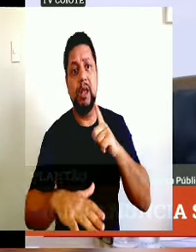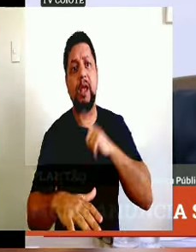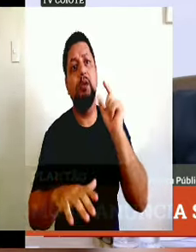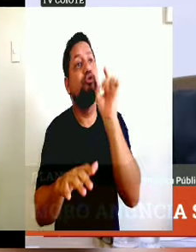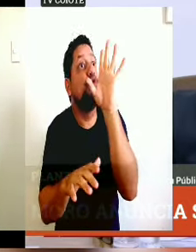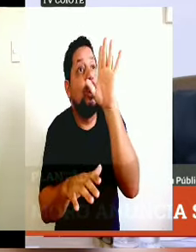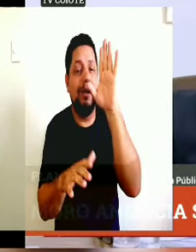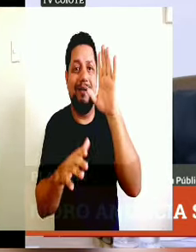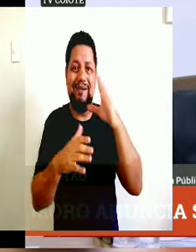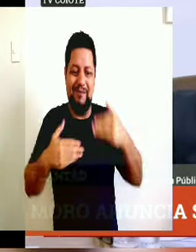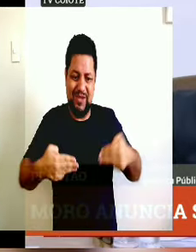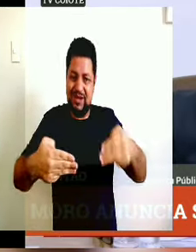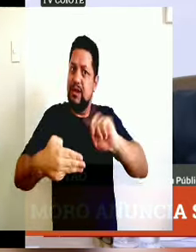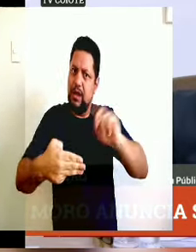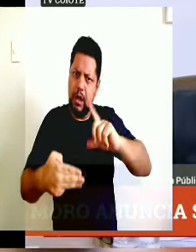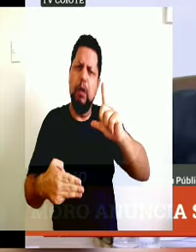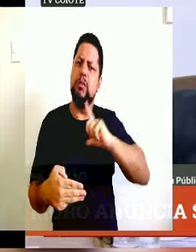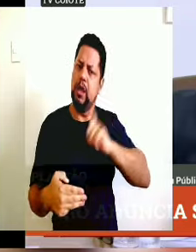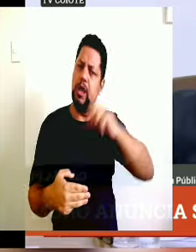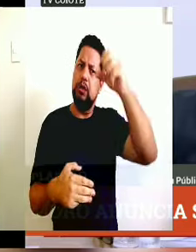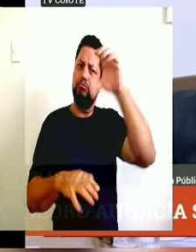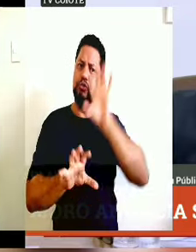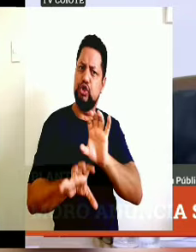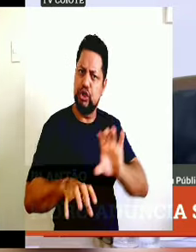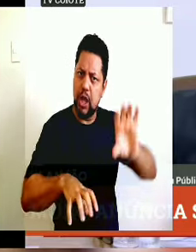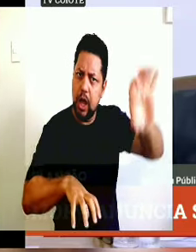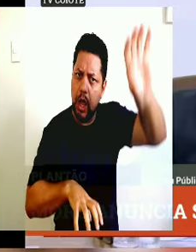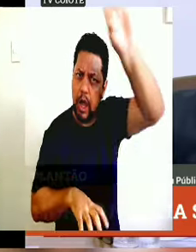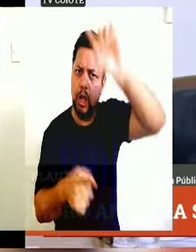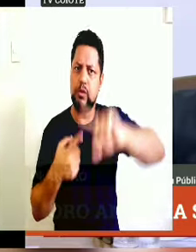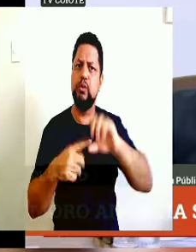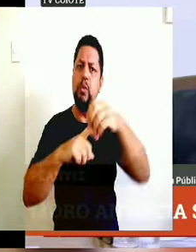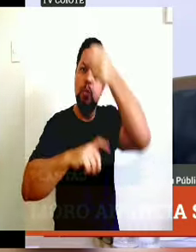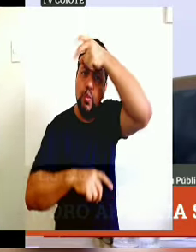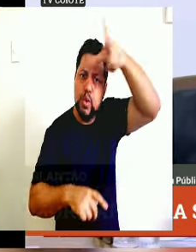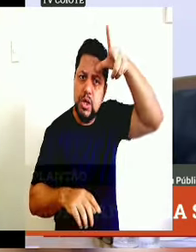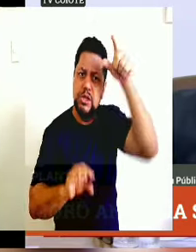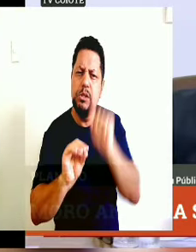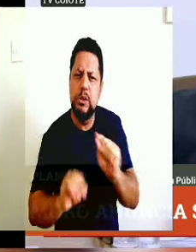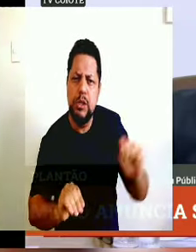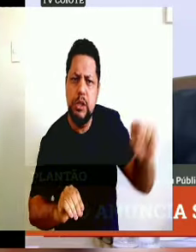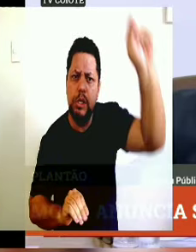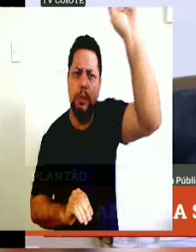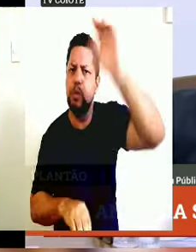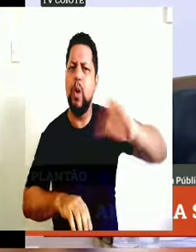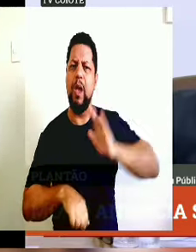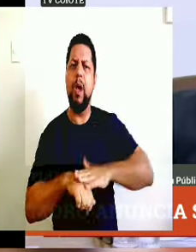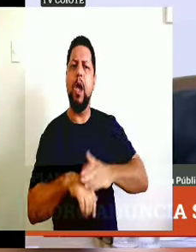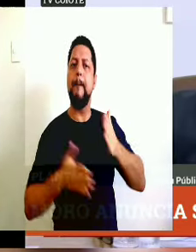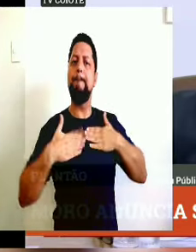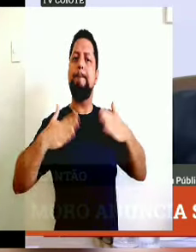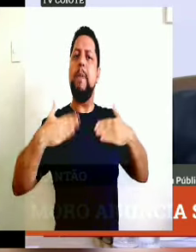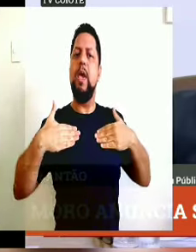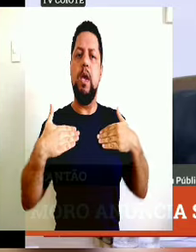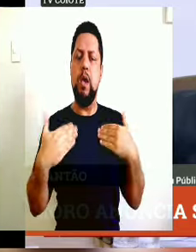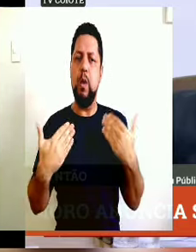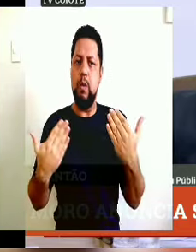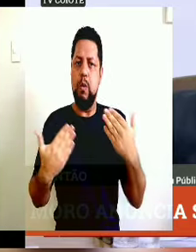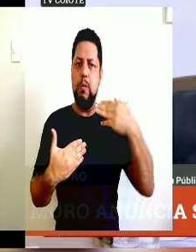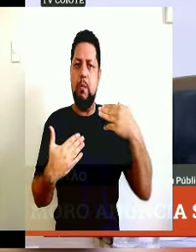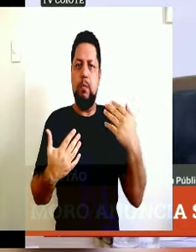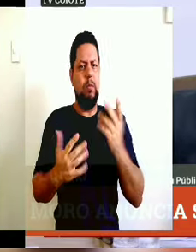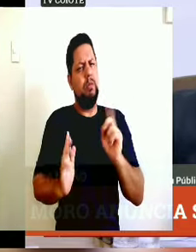estados, com os municípios onde tem combate à violência, ninguém tem dúvida disso, ninguém quer invocar esse mérito